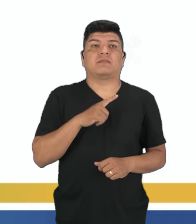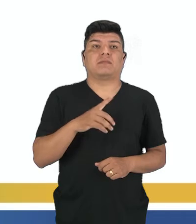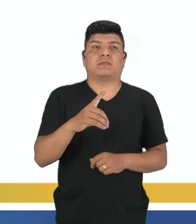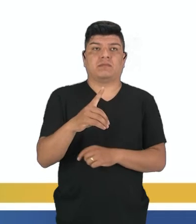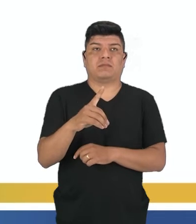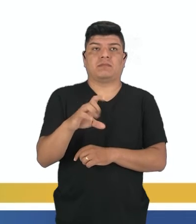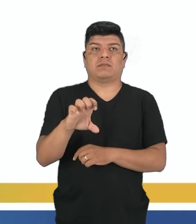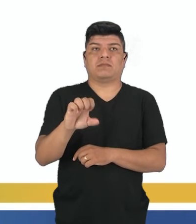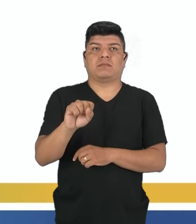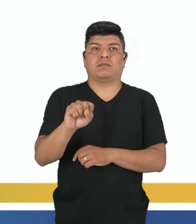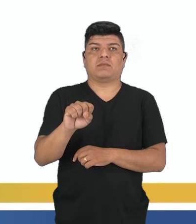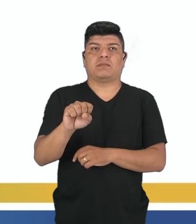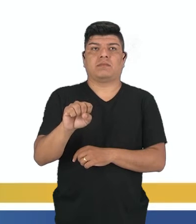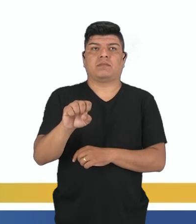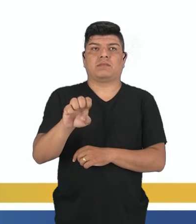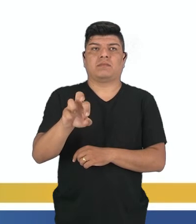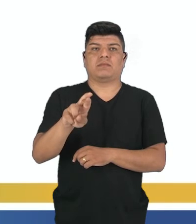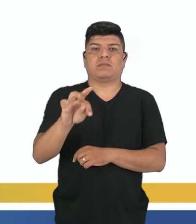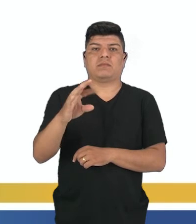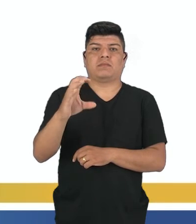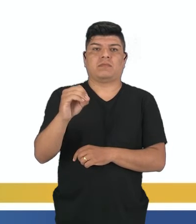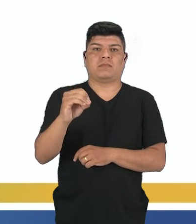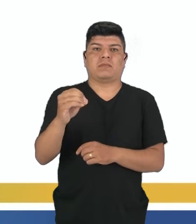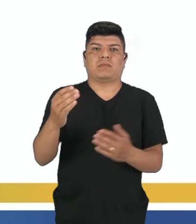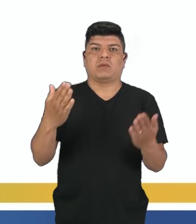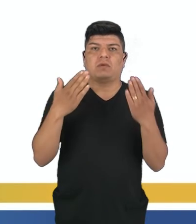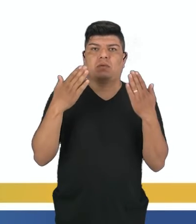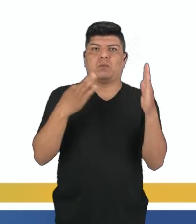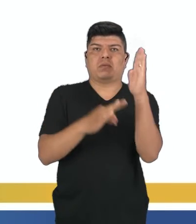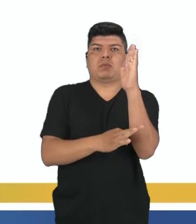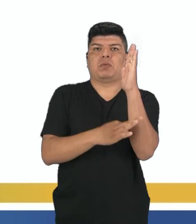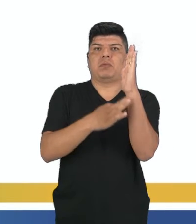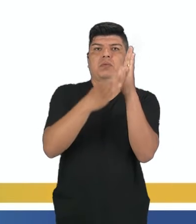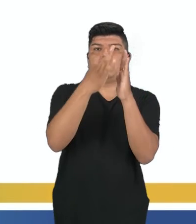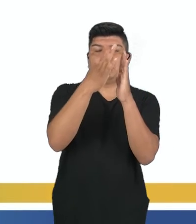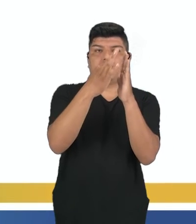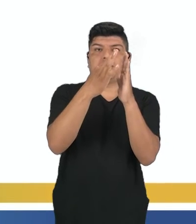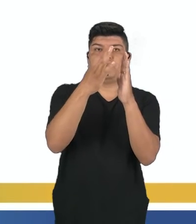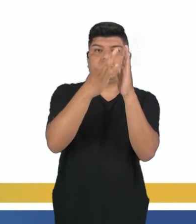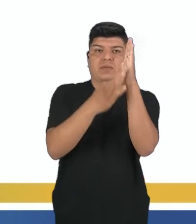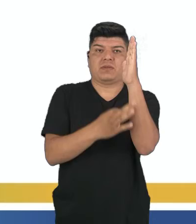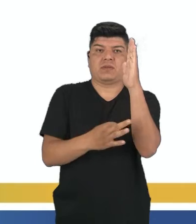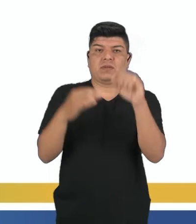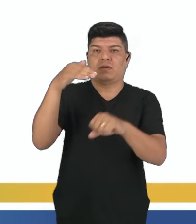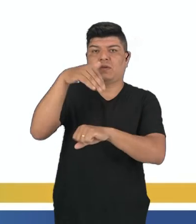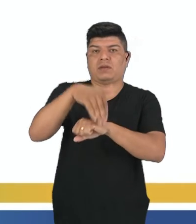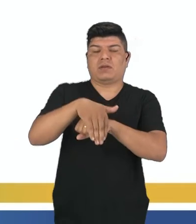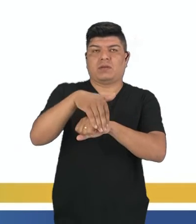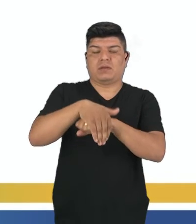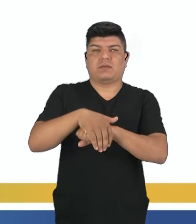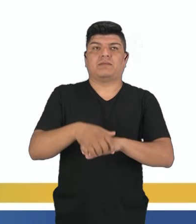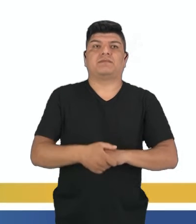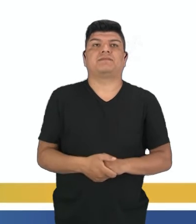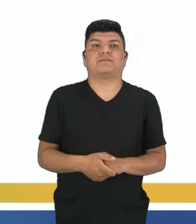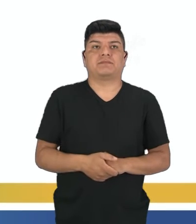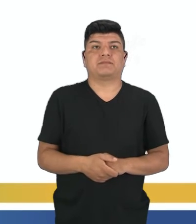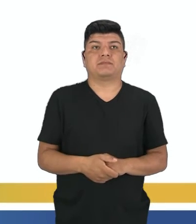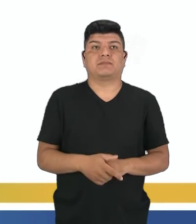os desertos, que apresentam elevada temperatura durante o dia e baixas temperaturas durante a